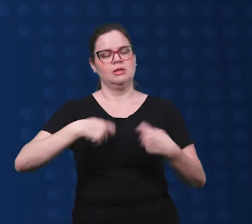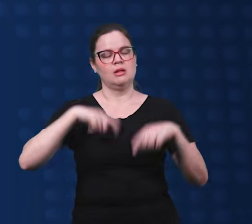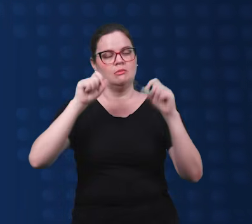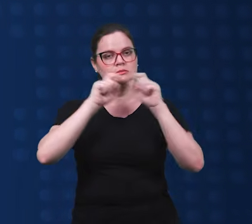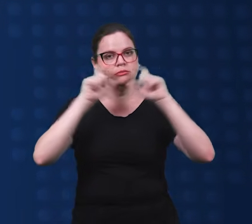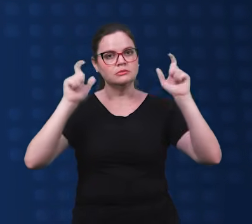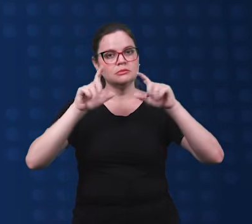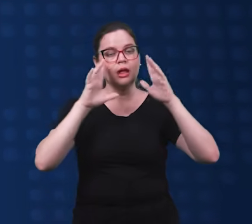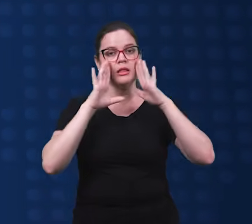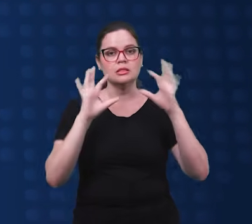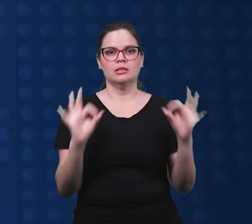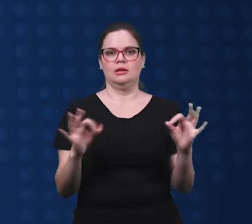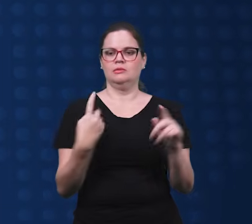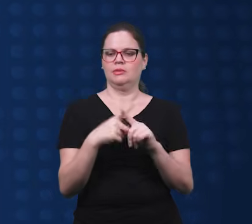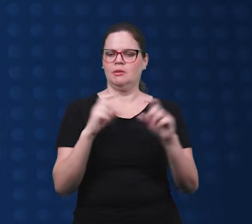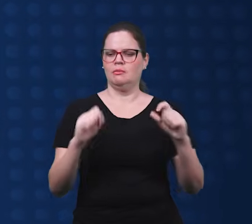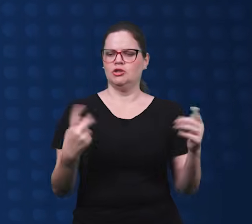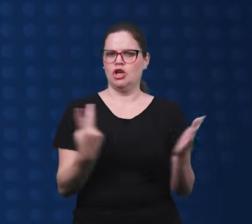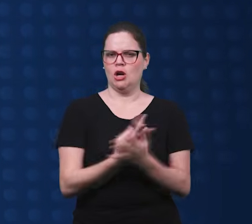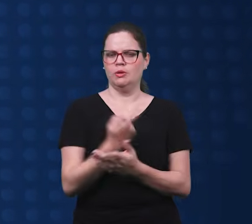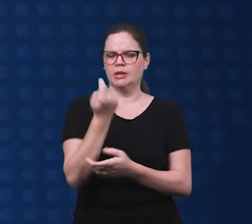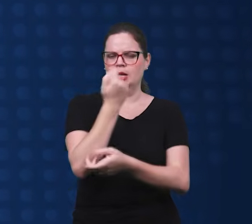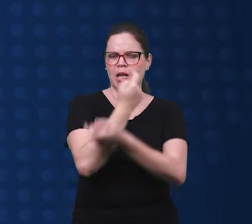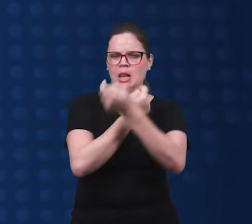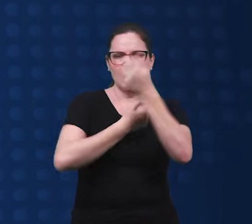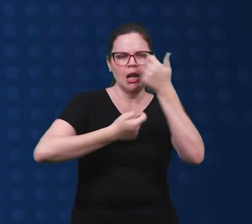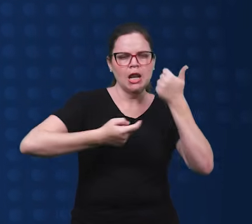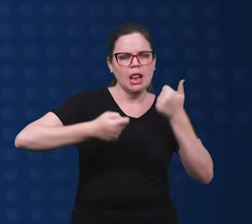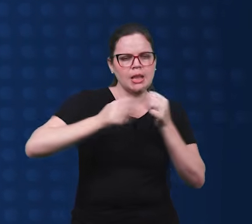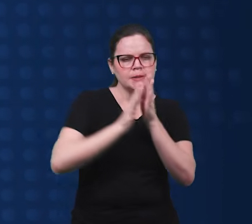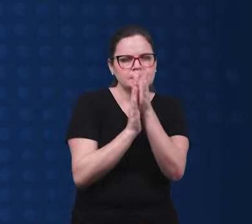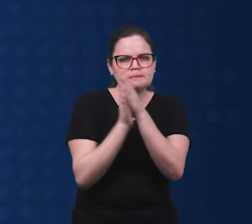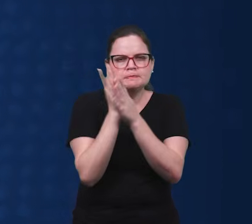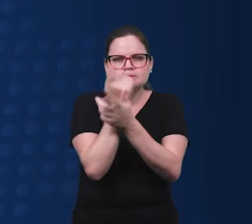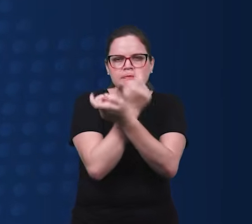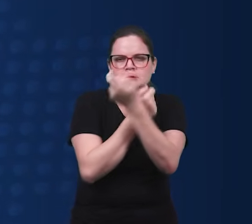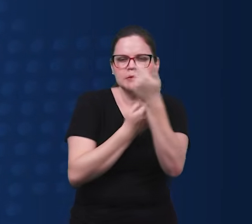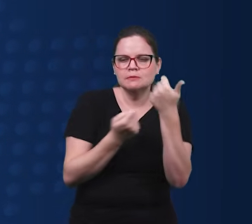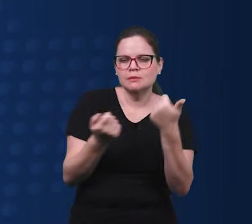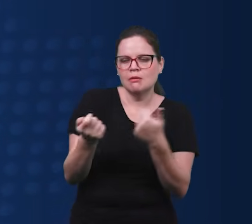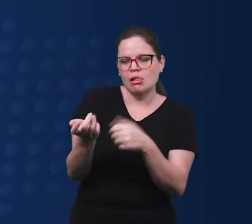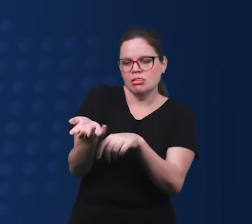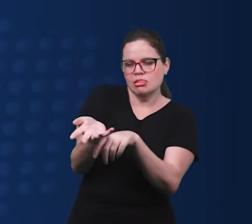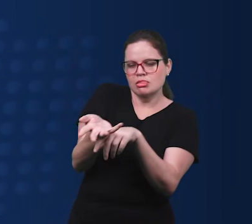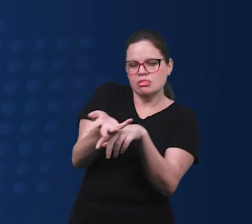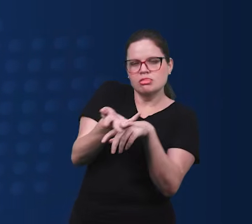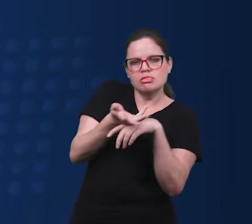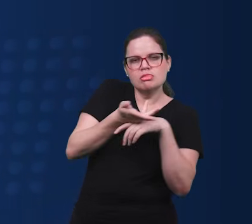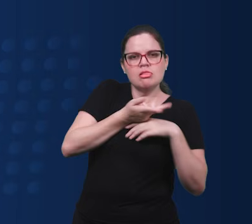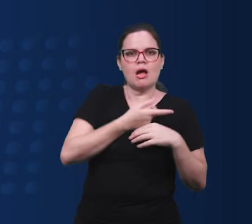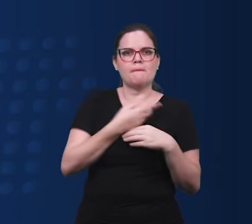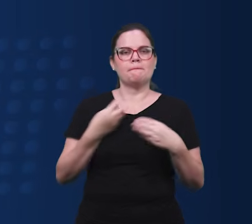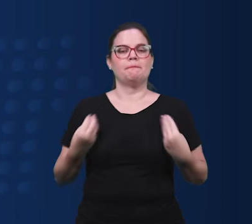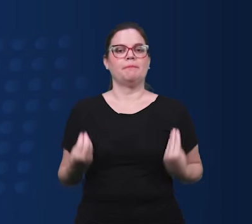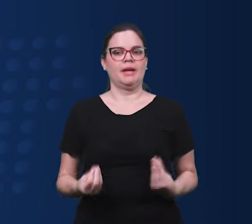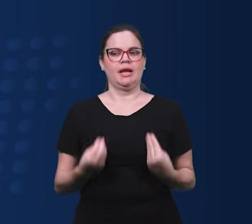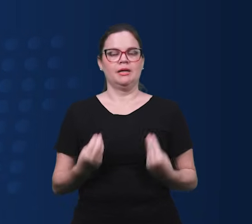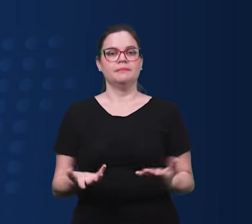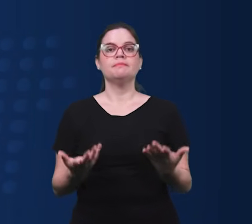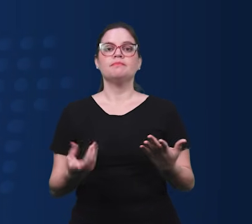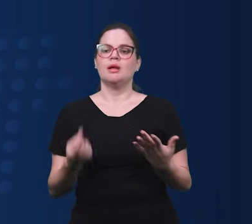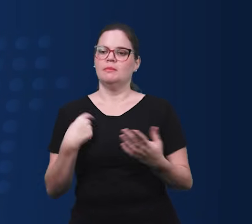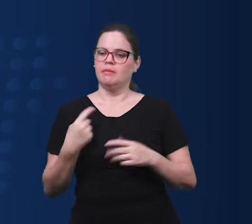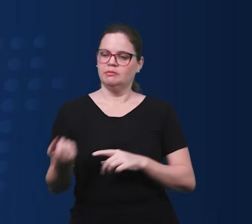esses enganos, pois eles podem surgir de maneira sutil, sorrateiramente, como forma de vestir-se de